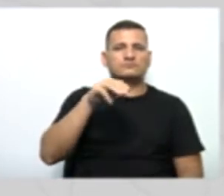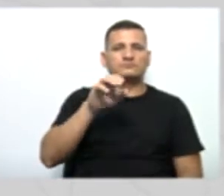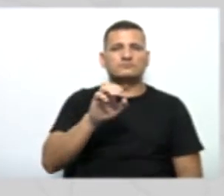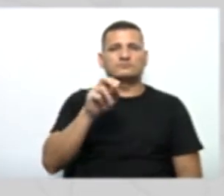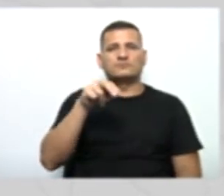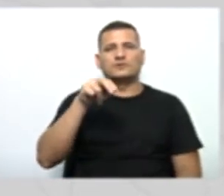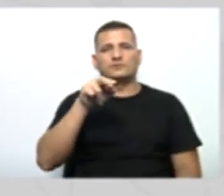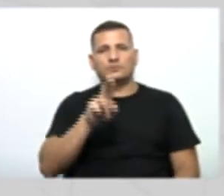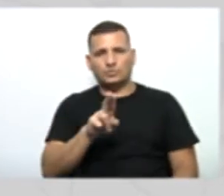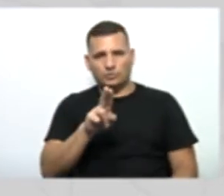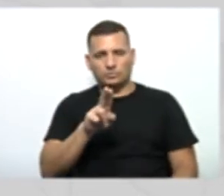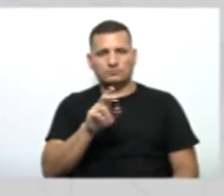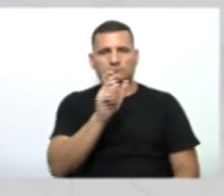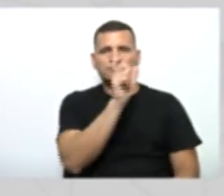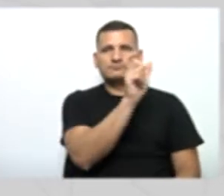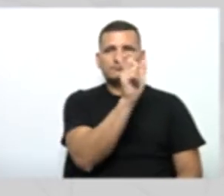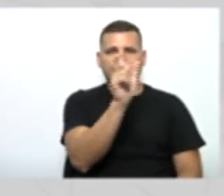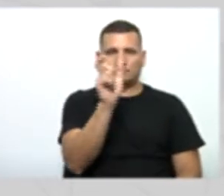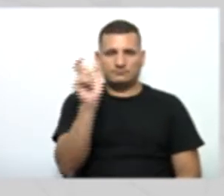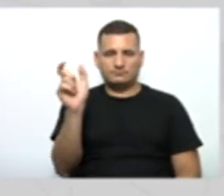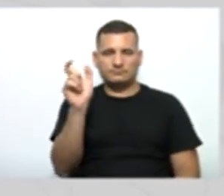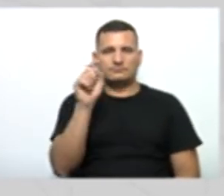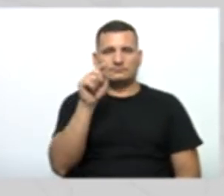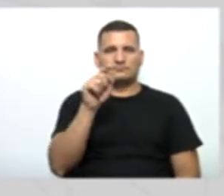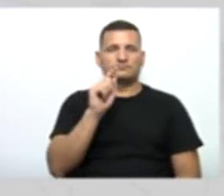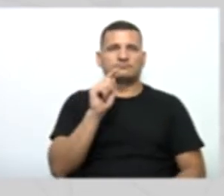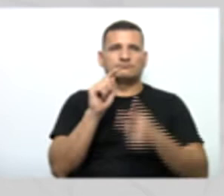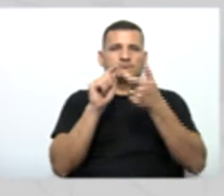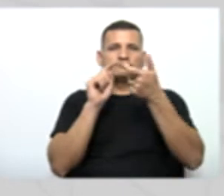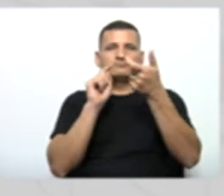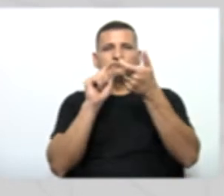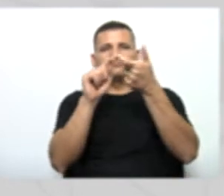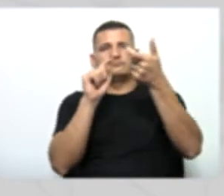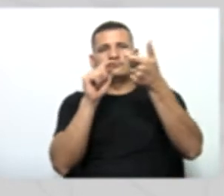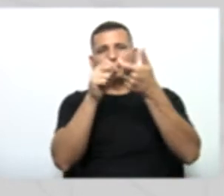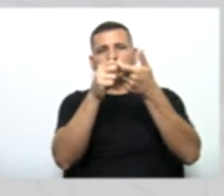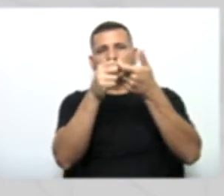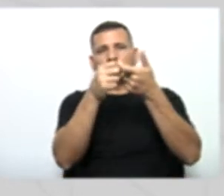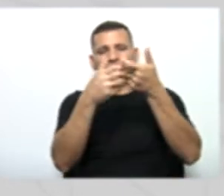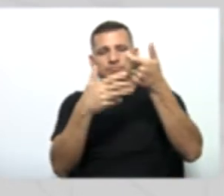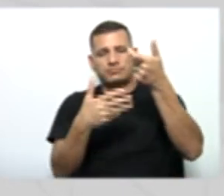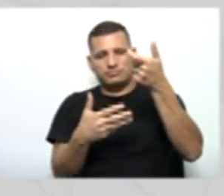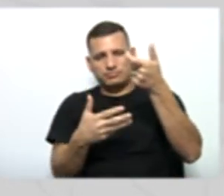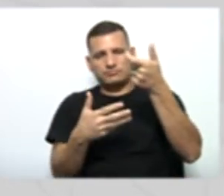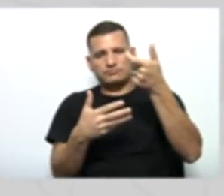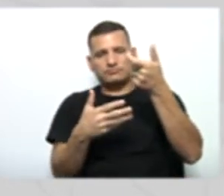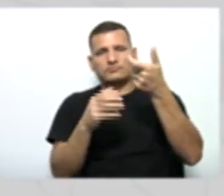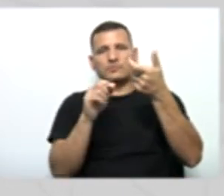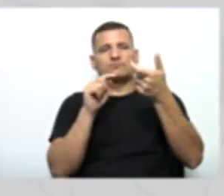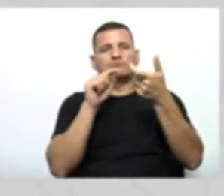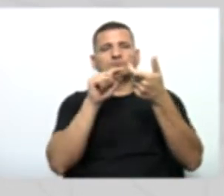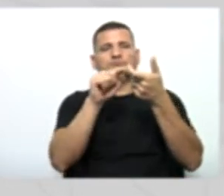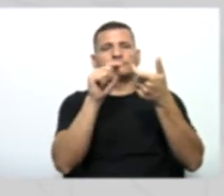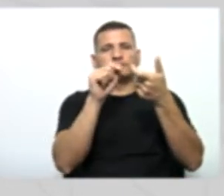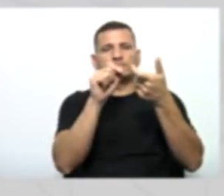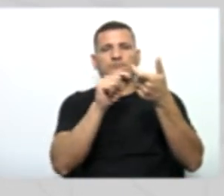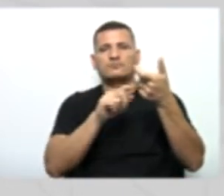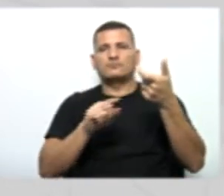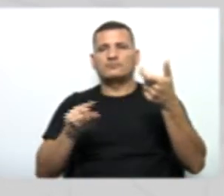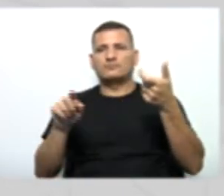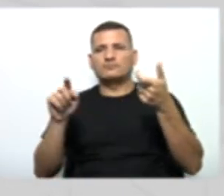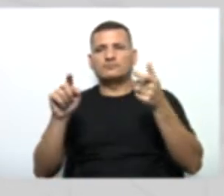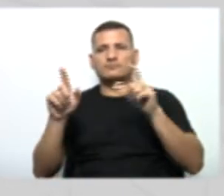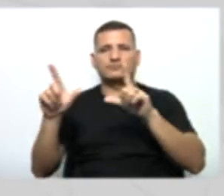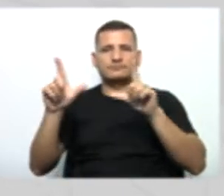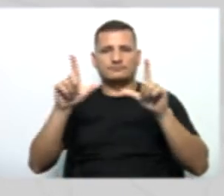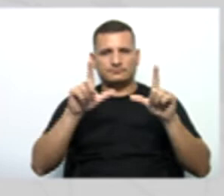o menu, quando você clica num botão, ele pode se estender para outros, né? De forma visual, quando ele clica